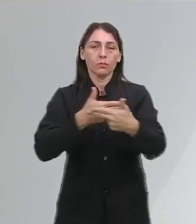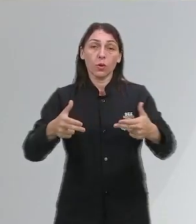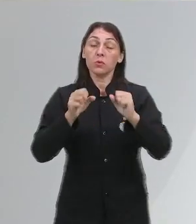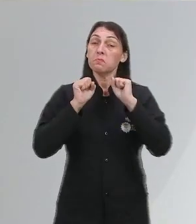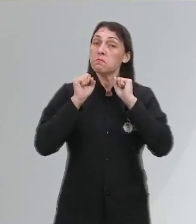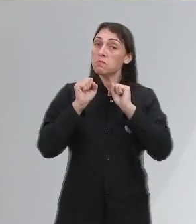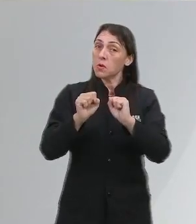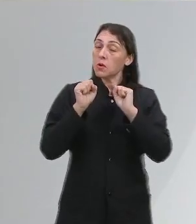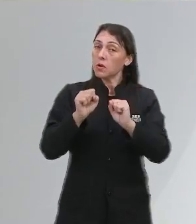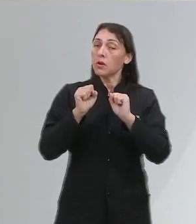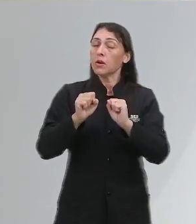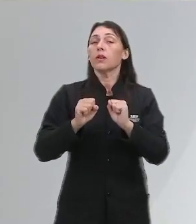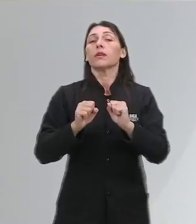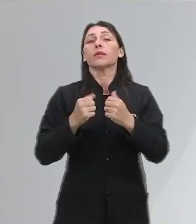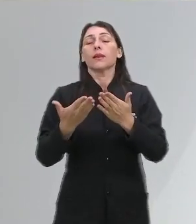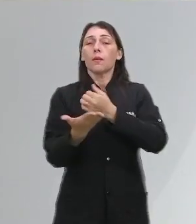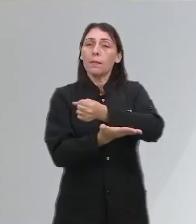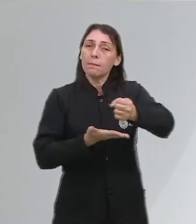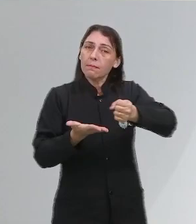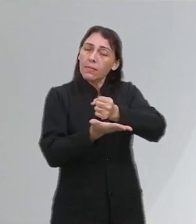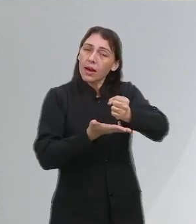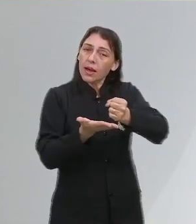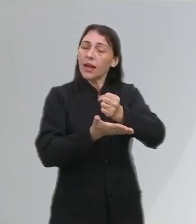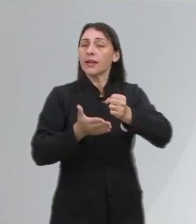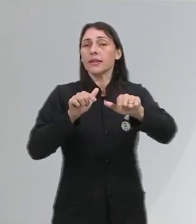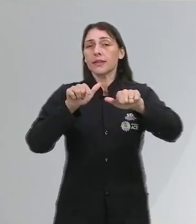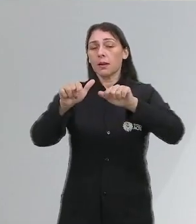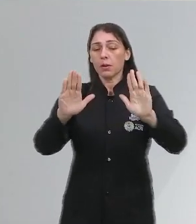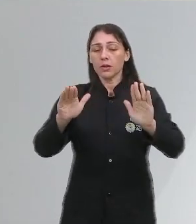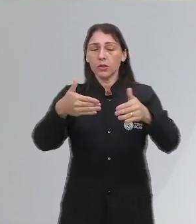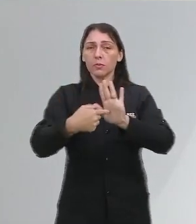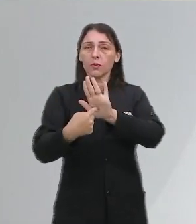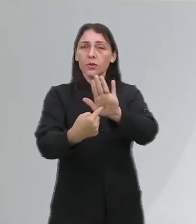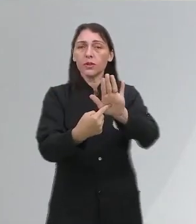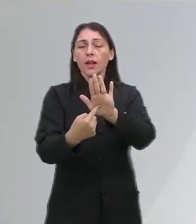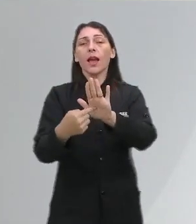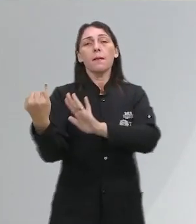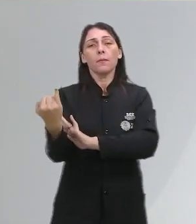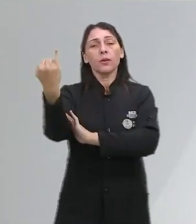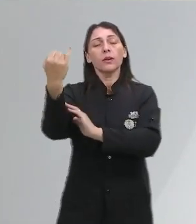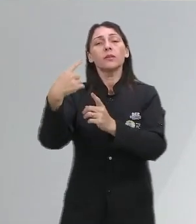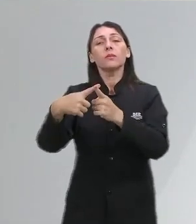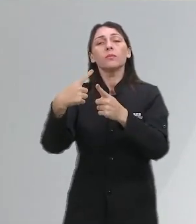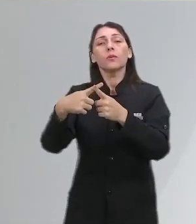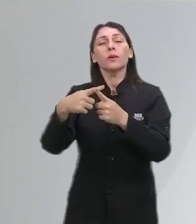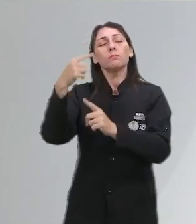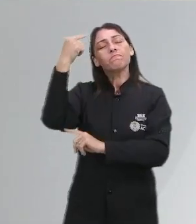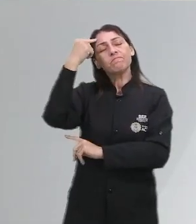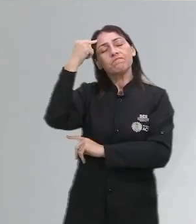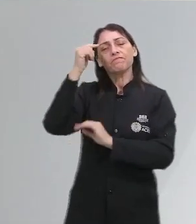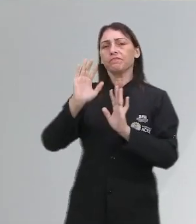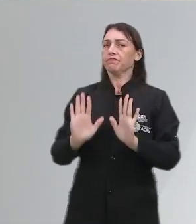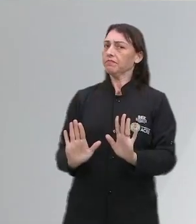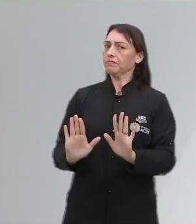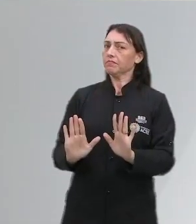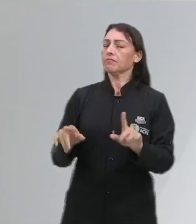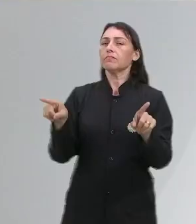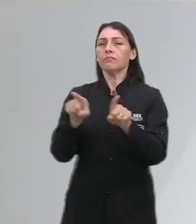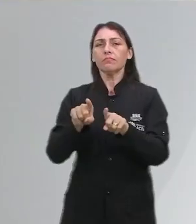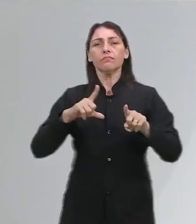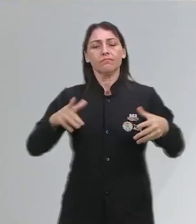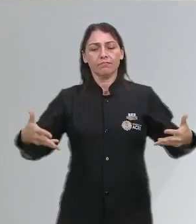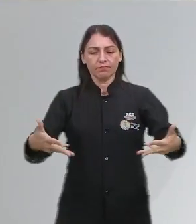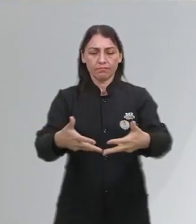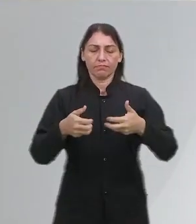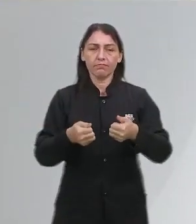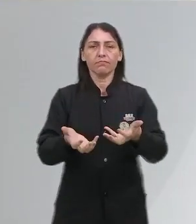uma fonte dessa questão de trabalho, de abordagem, é fundamental, porque a gente começa a refletir de tipo, opa, eu também tenho minhas habilidades,